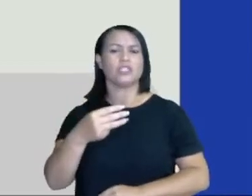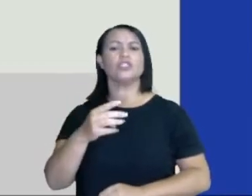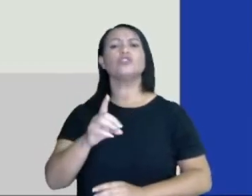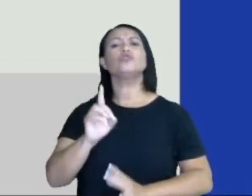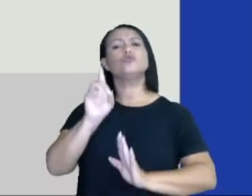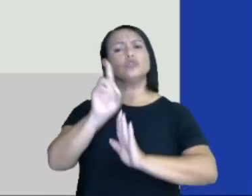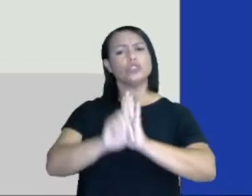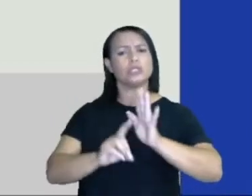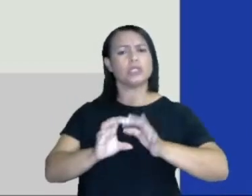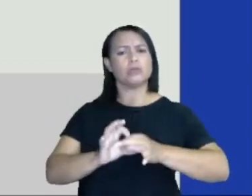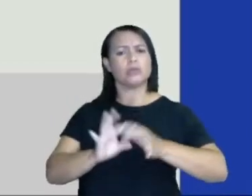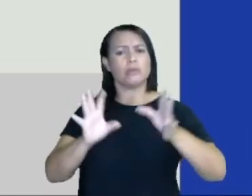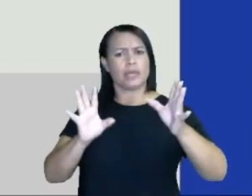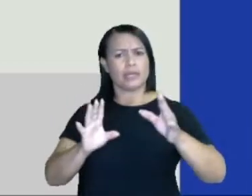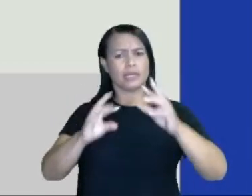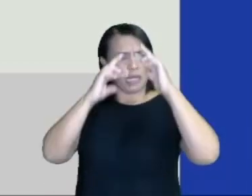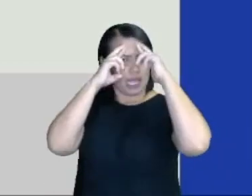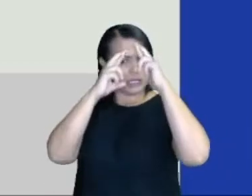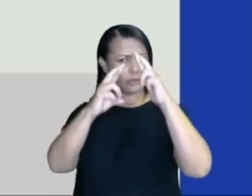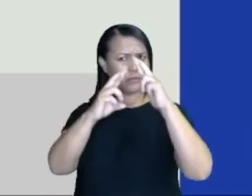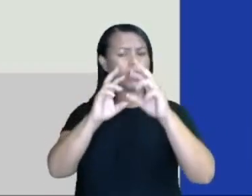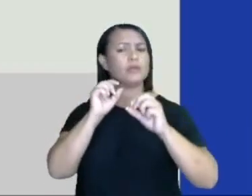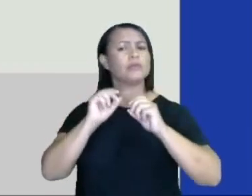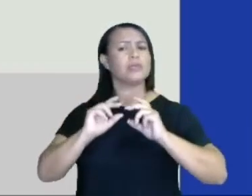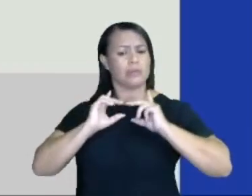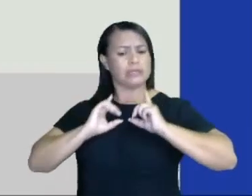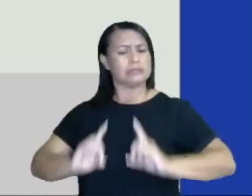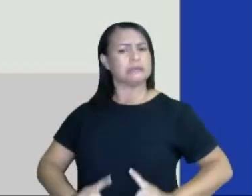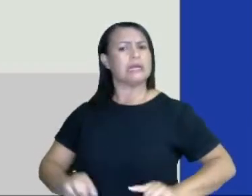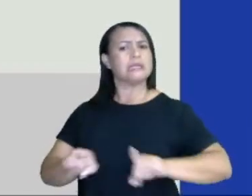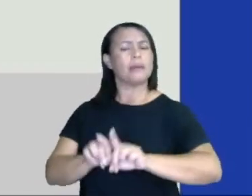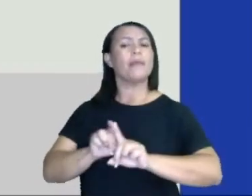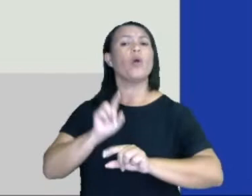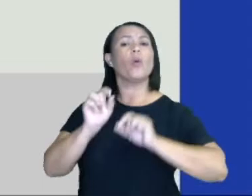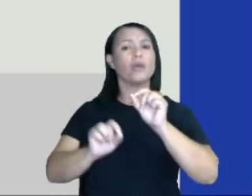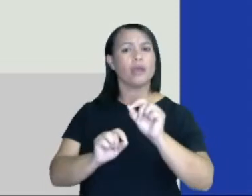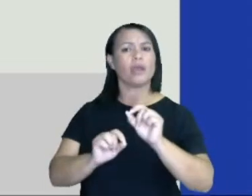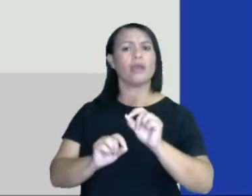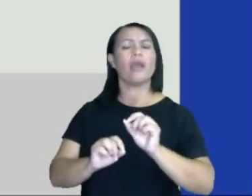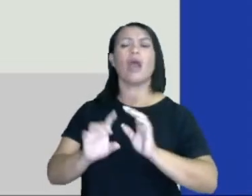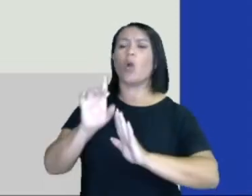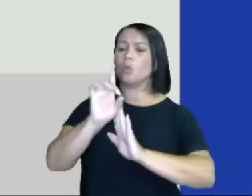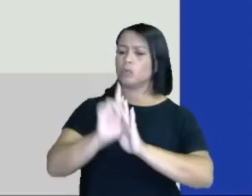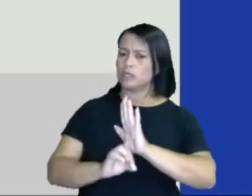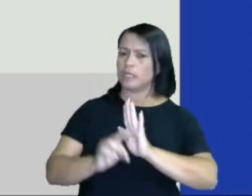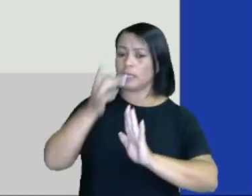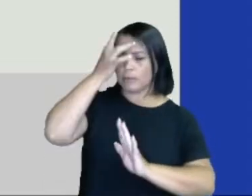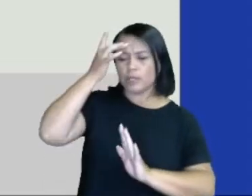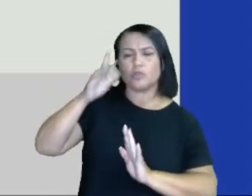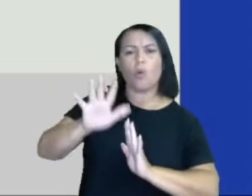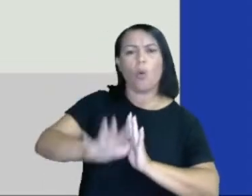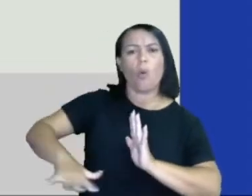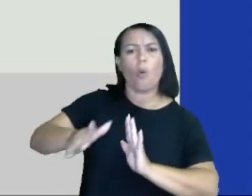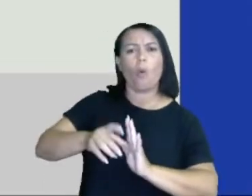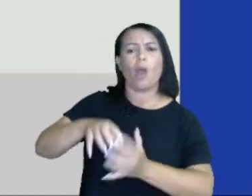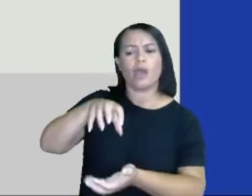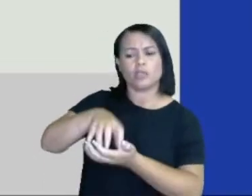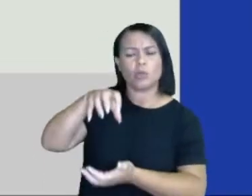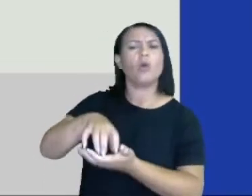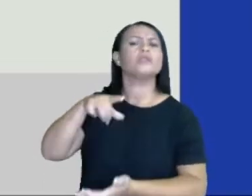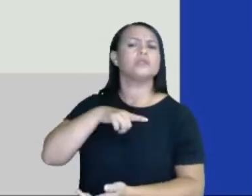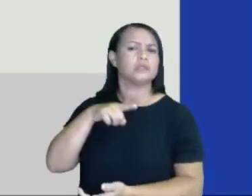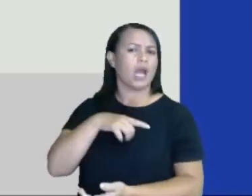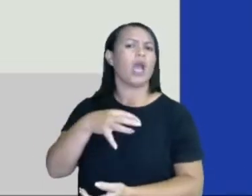e à dignidade. Aí aqui ele coloca os direitos que o público idoso tem. Direito à